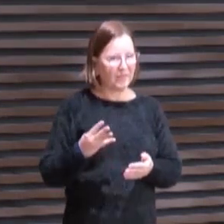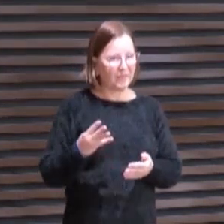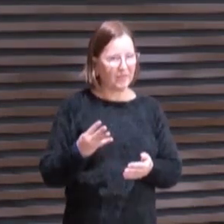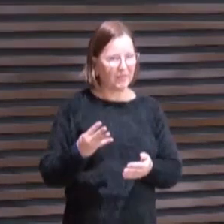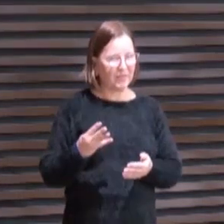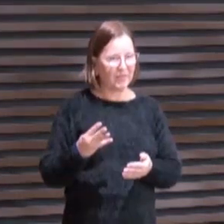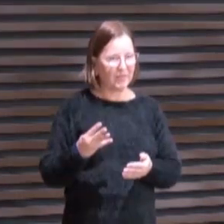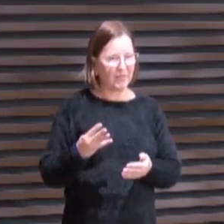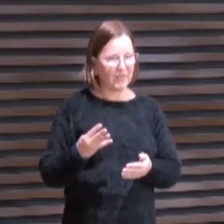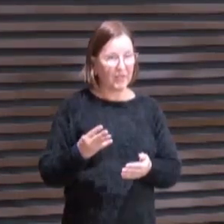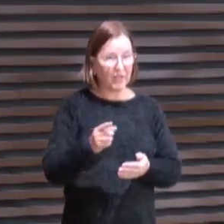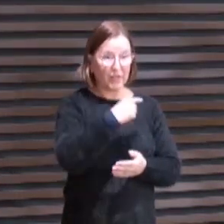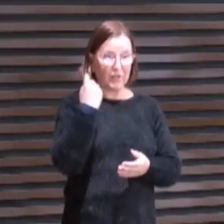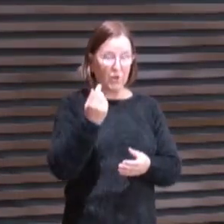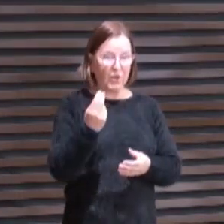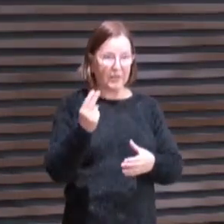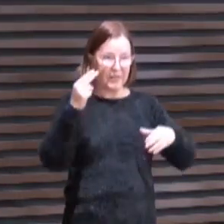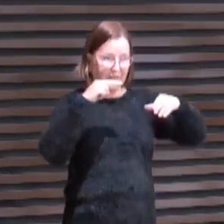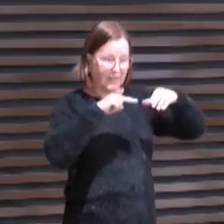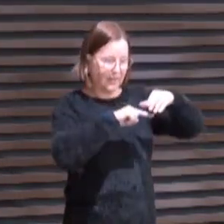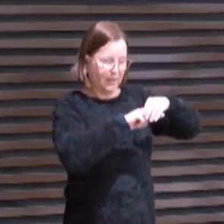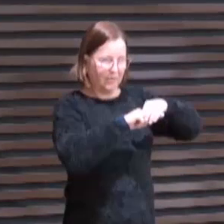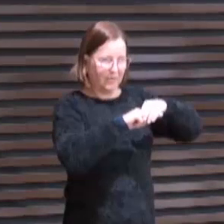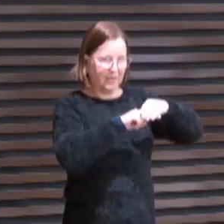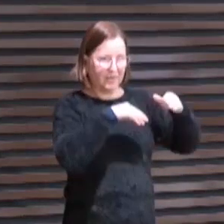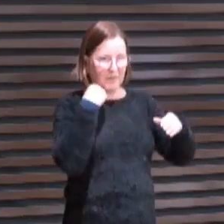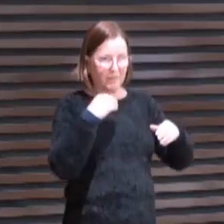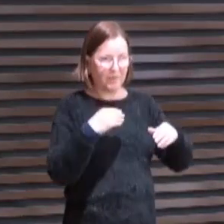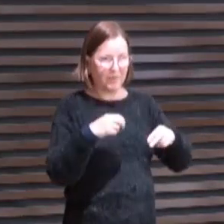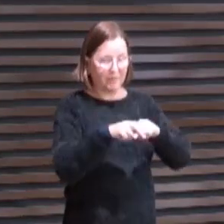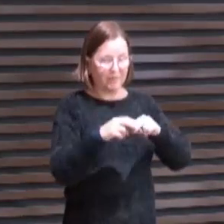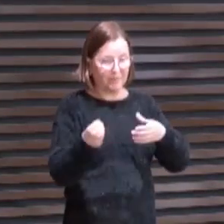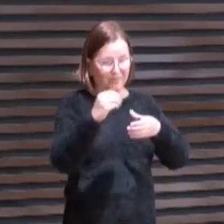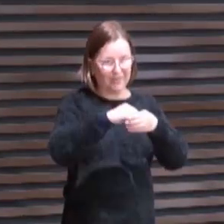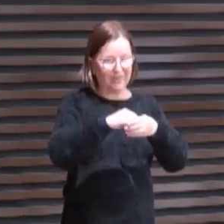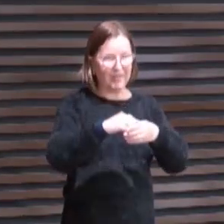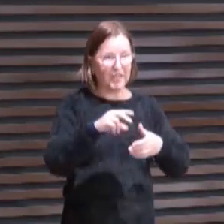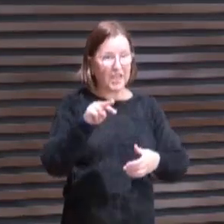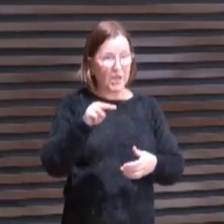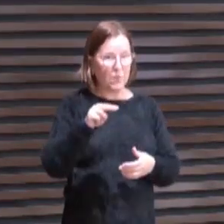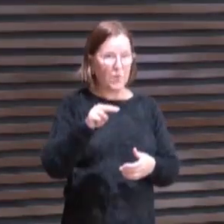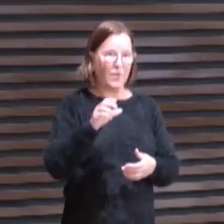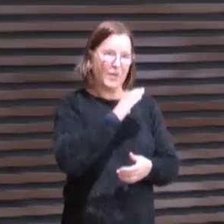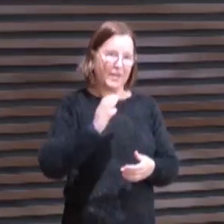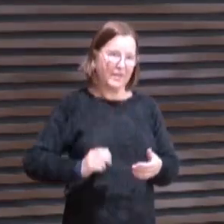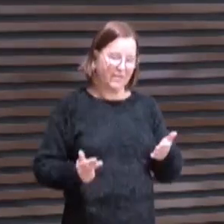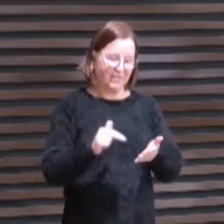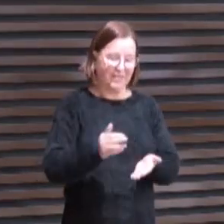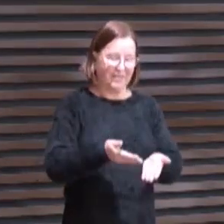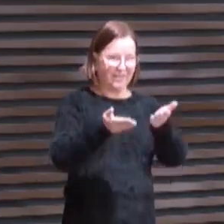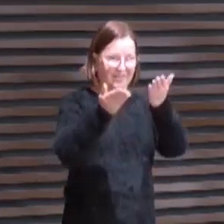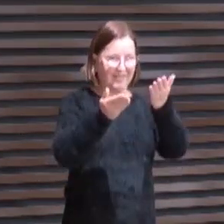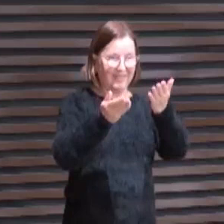Fomos, pois, sepultados com ele na morte pelo batismo, para que, como Cristo foi ressuscitado dentre os mortos